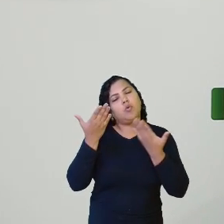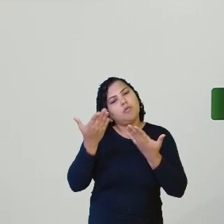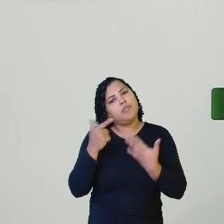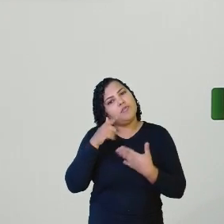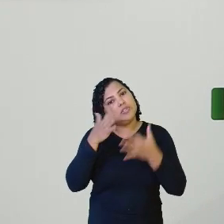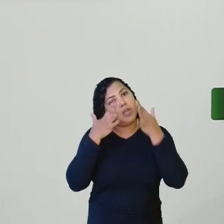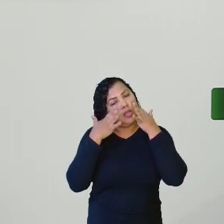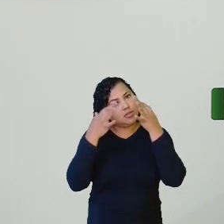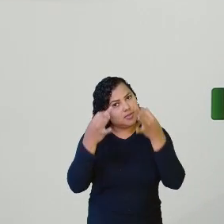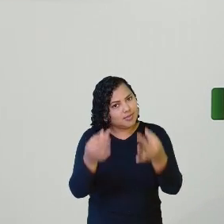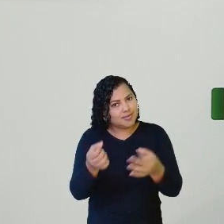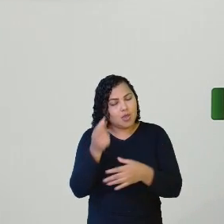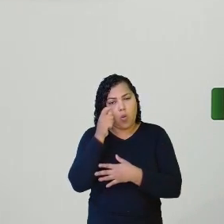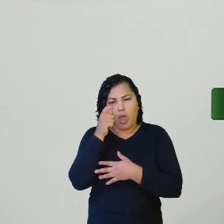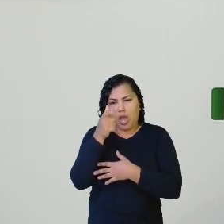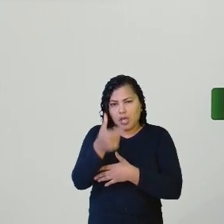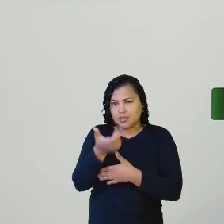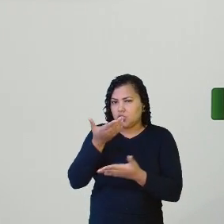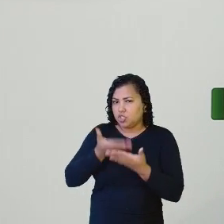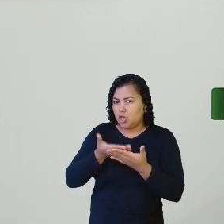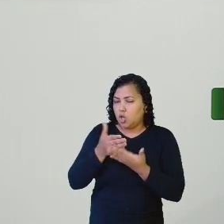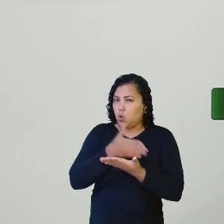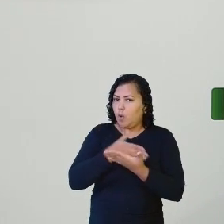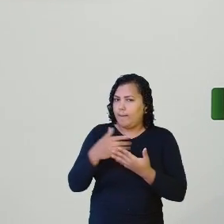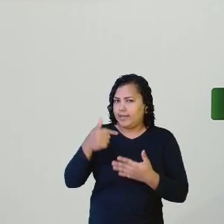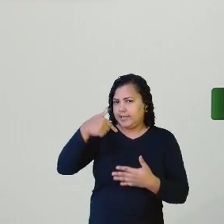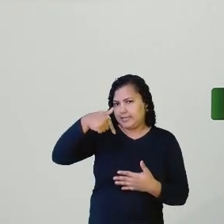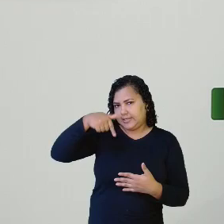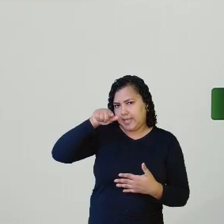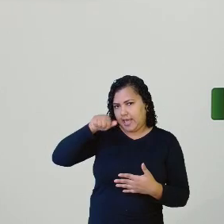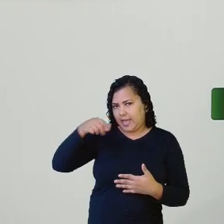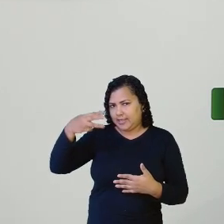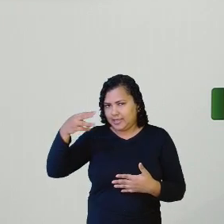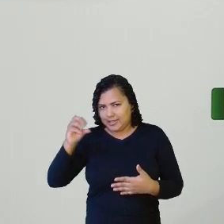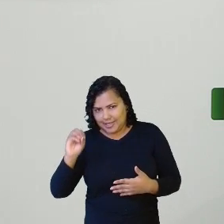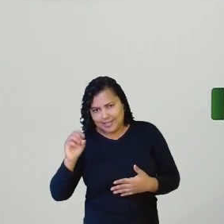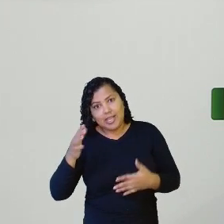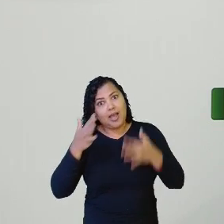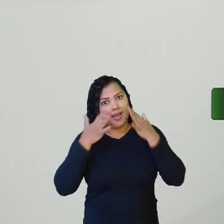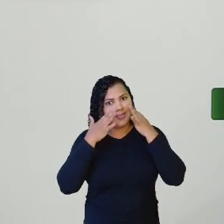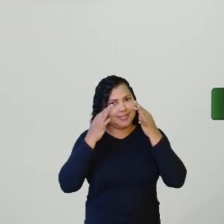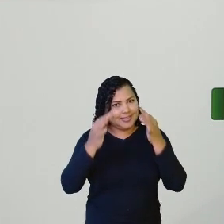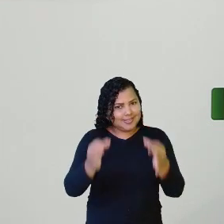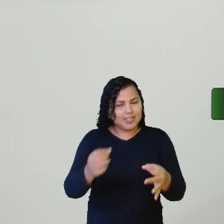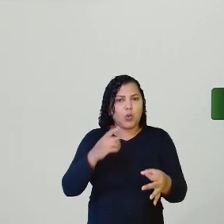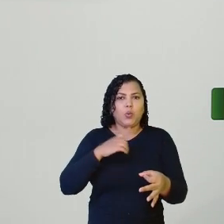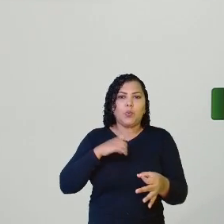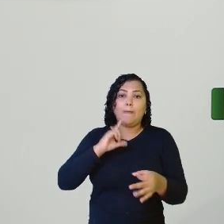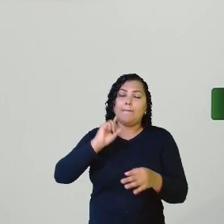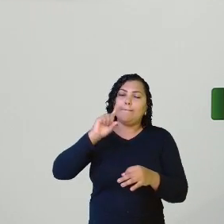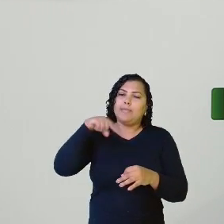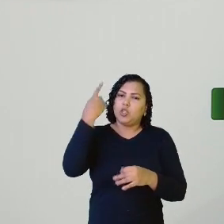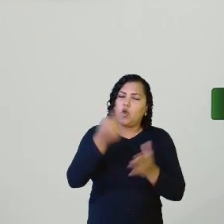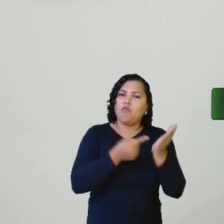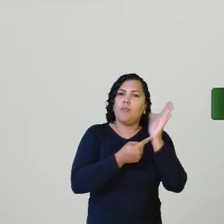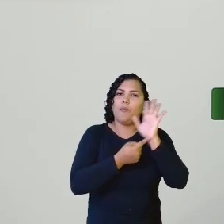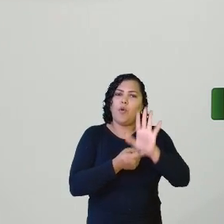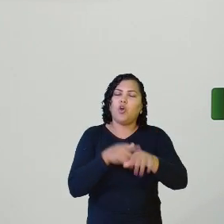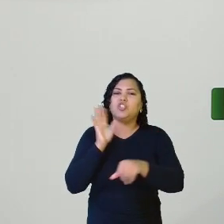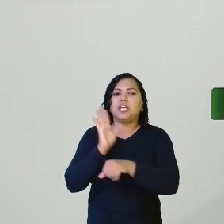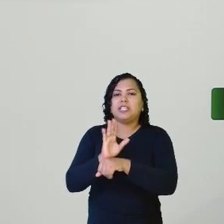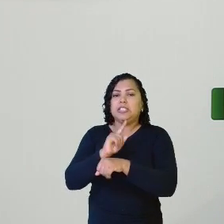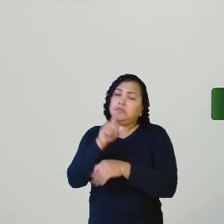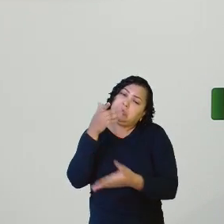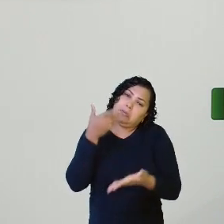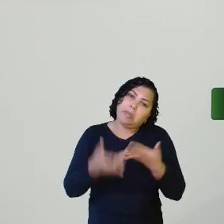aulas. Vocês já sabem que elas começam de 7h30 da manhã. Fiquem ligados. Tem reprise à tarde para quem perdeu. Pode